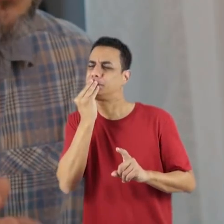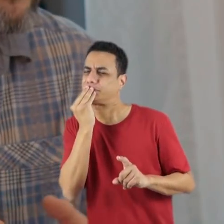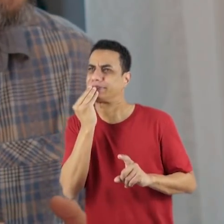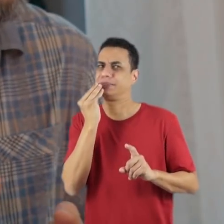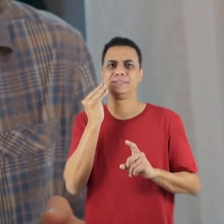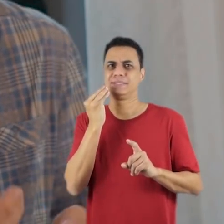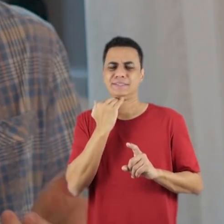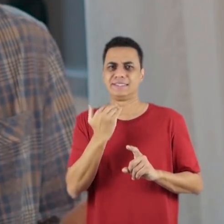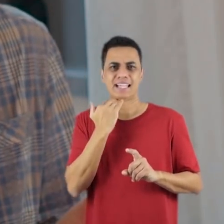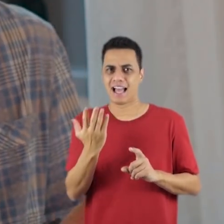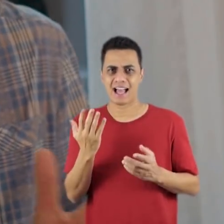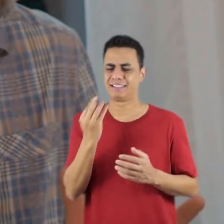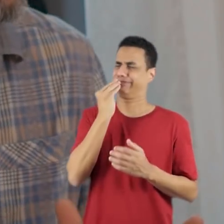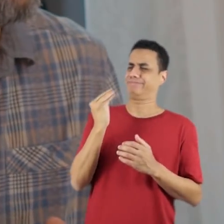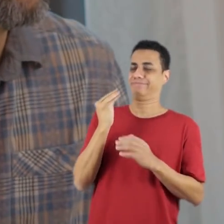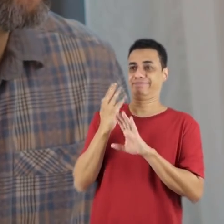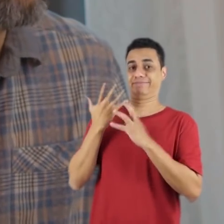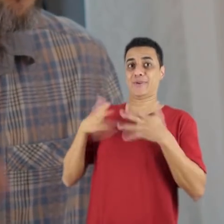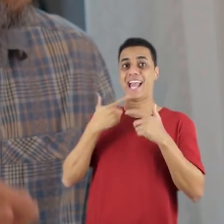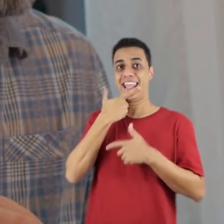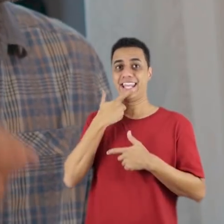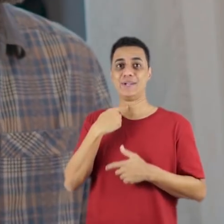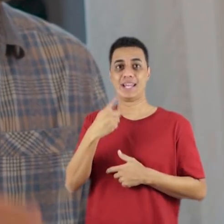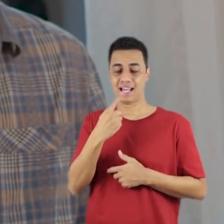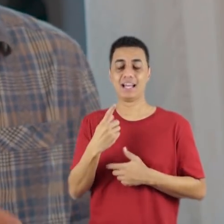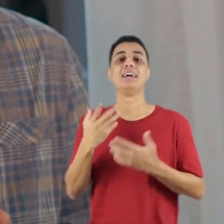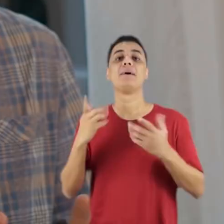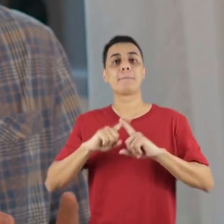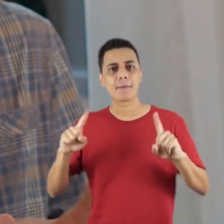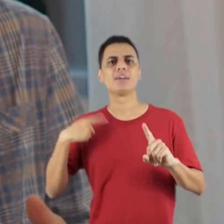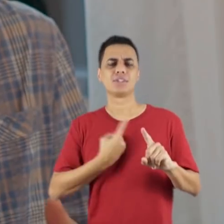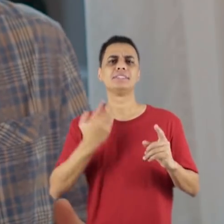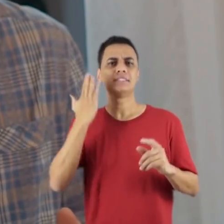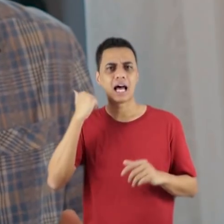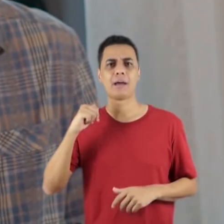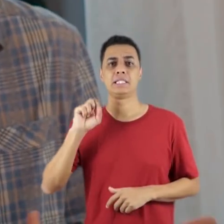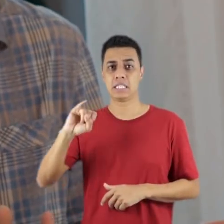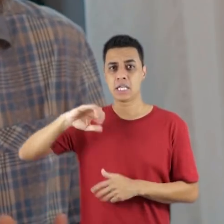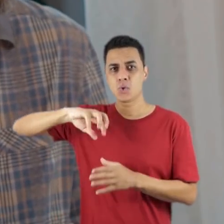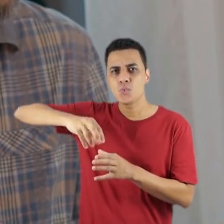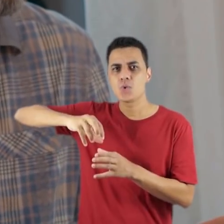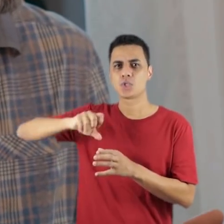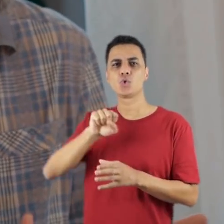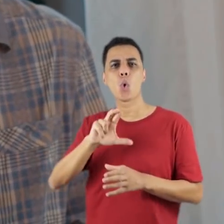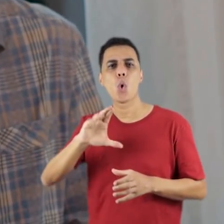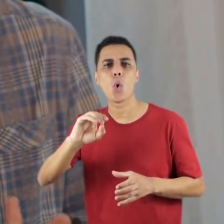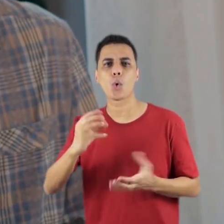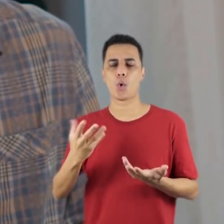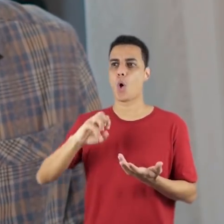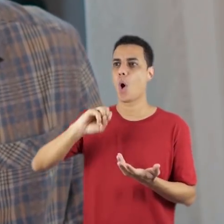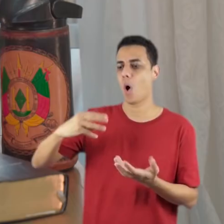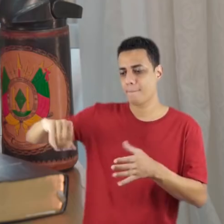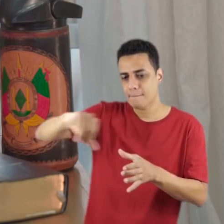é muito azedo e o nosso paladar o repele. Mas todos reconhecemos o valor de um limão em um suco adoçado, um molho